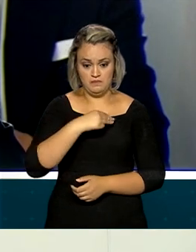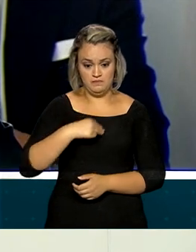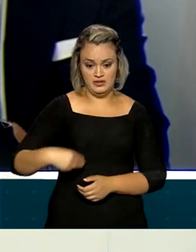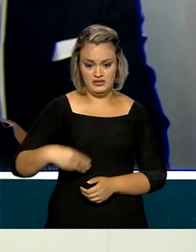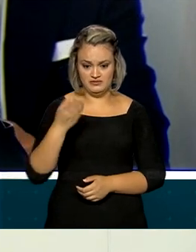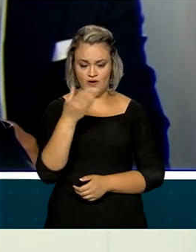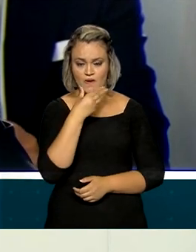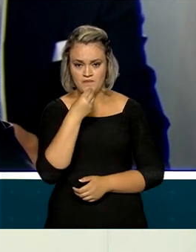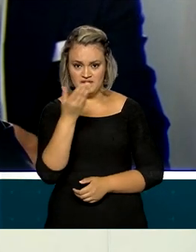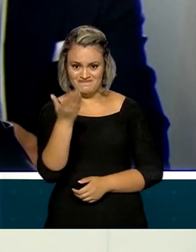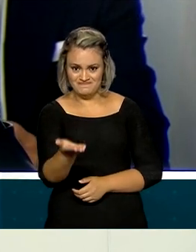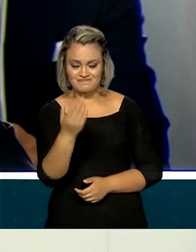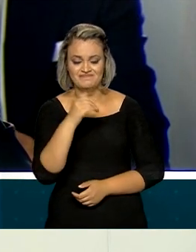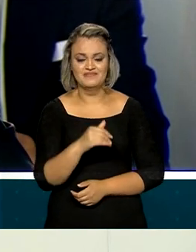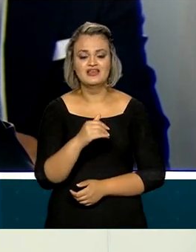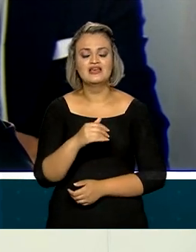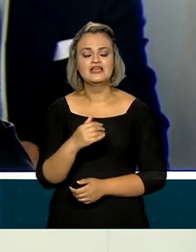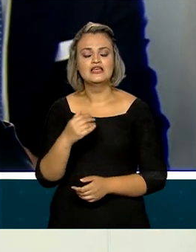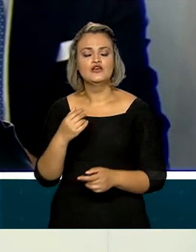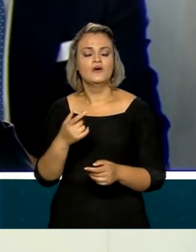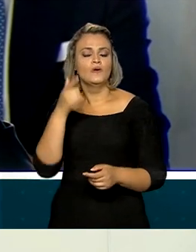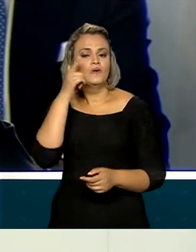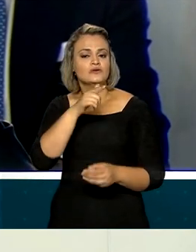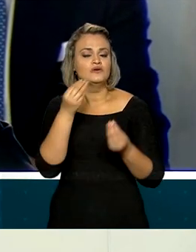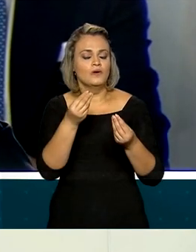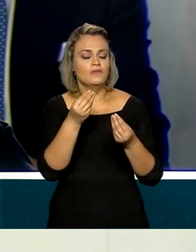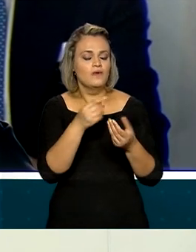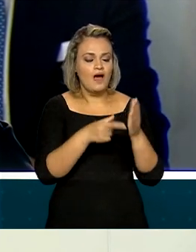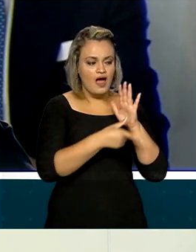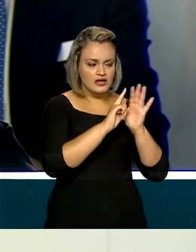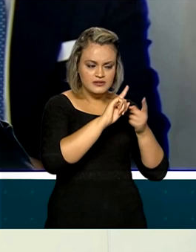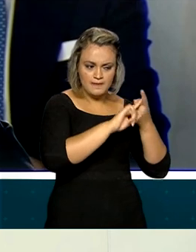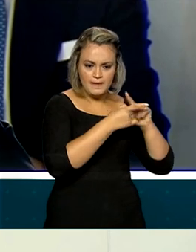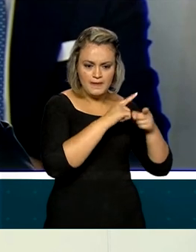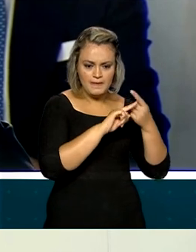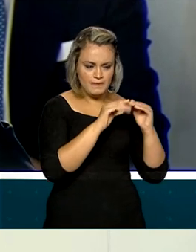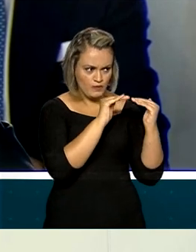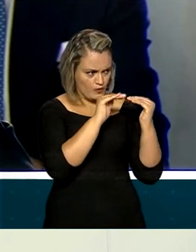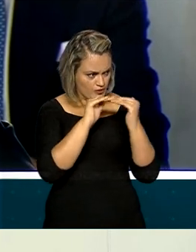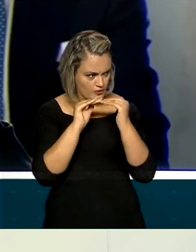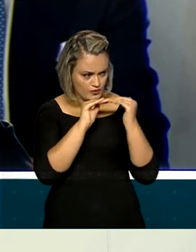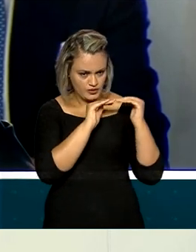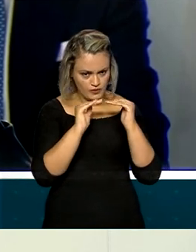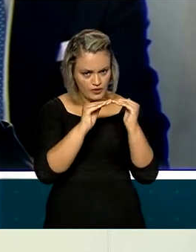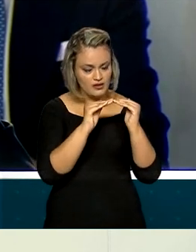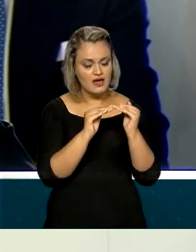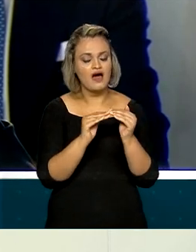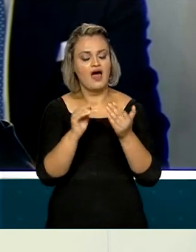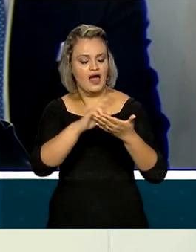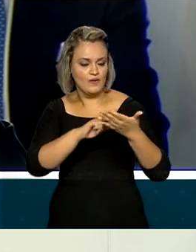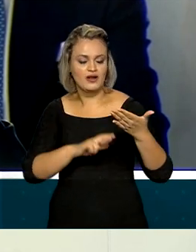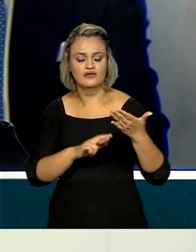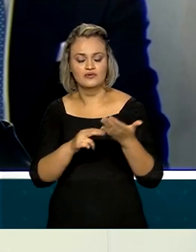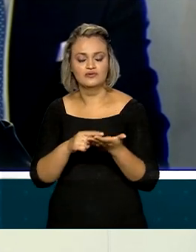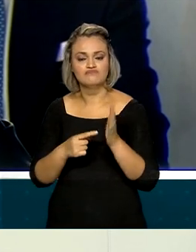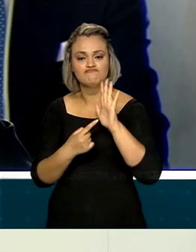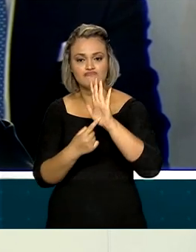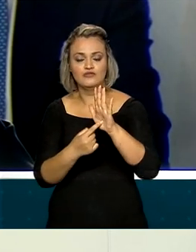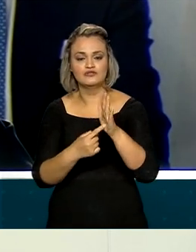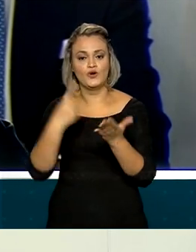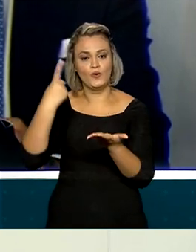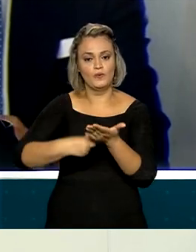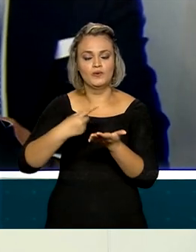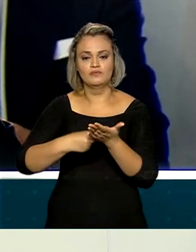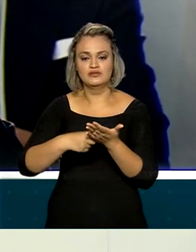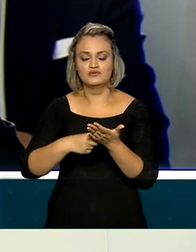italiano Mario Draghi, foi fruto do consenso possível entre as partes. O documento pede compromisso com o meio